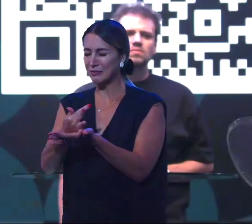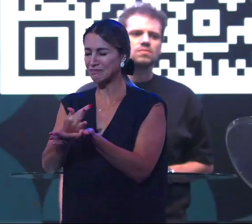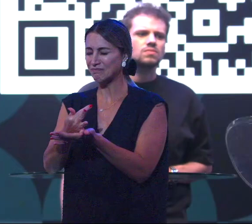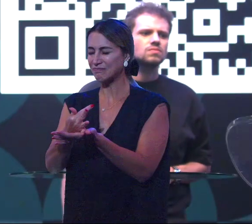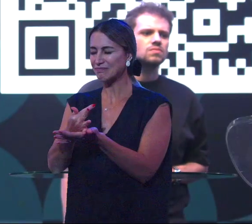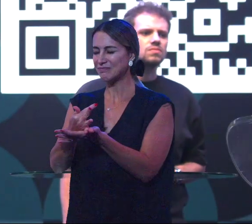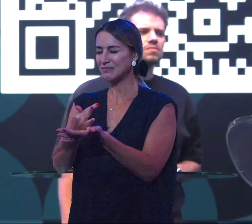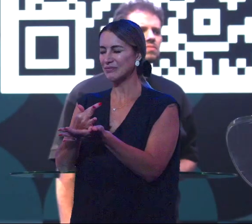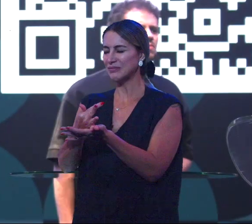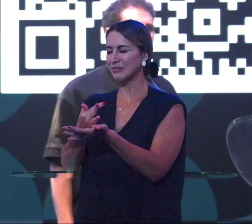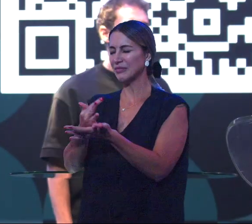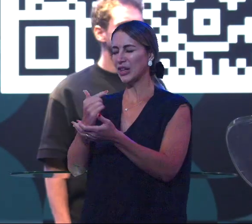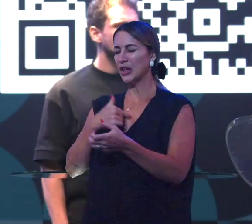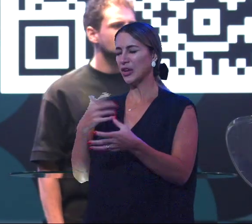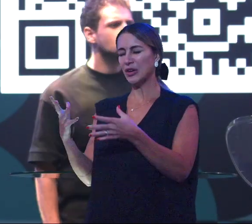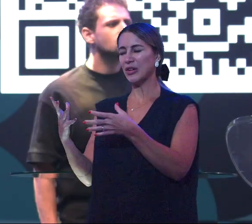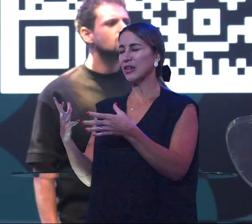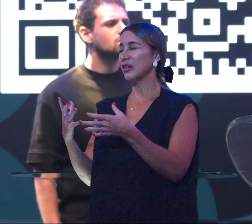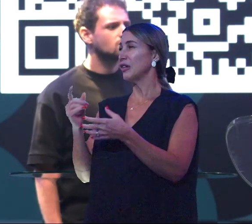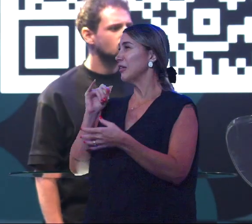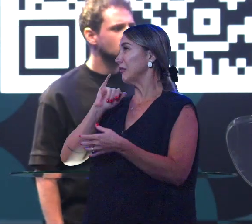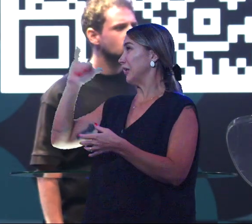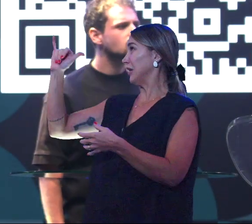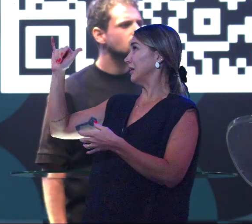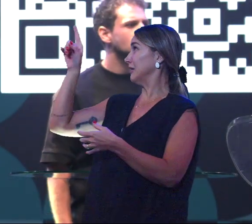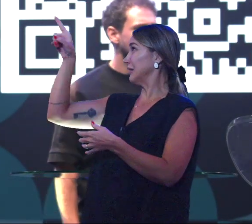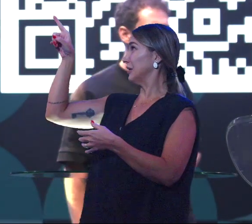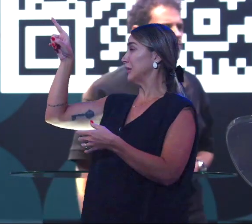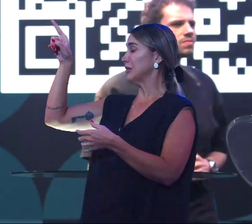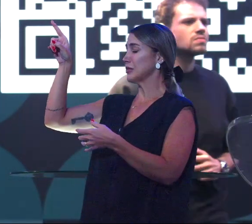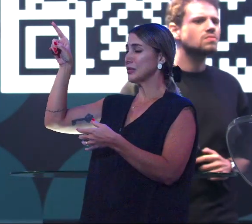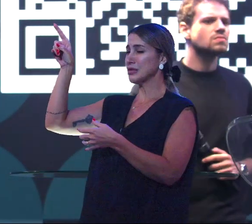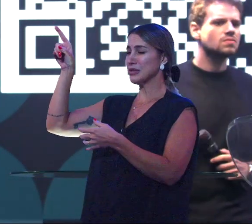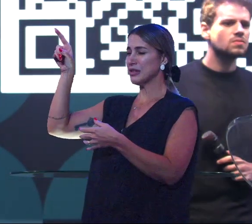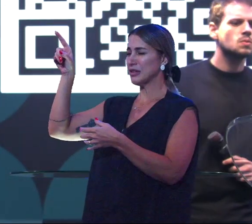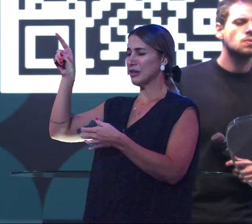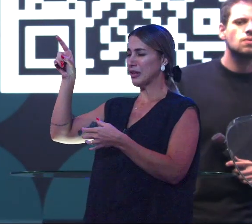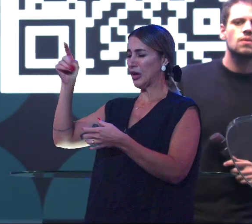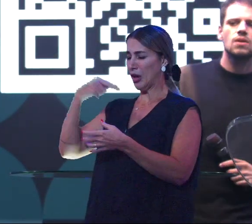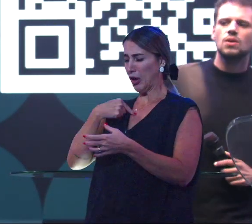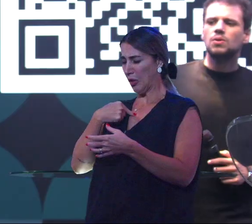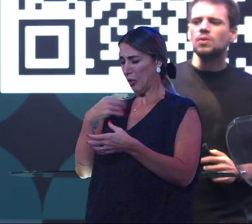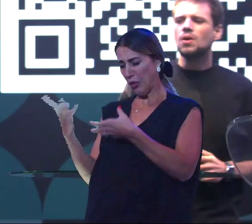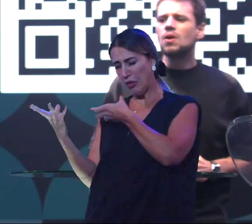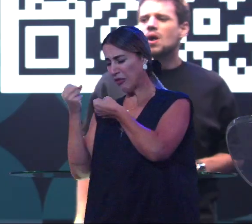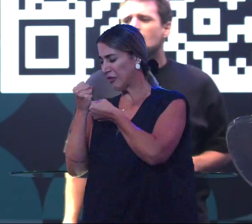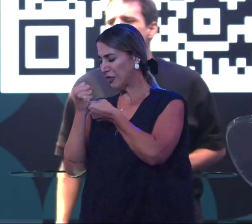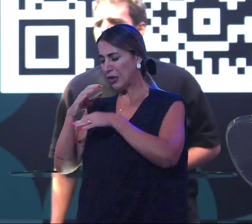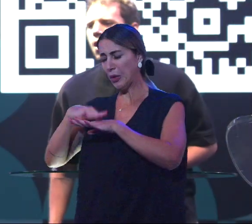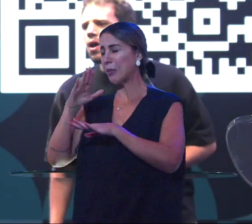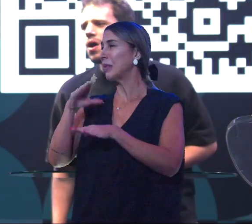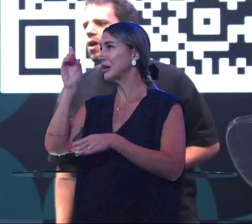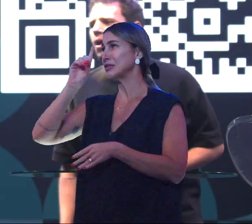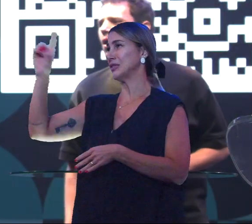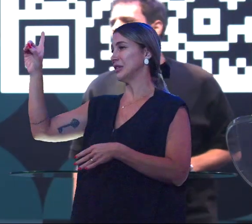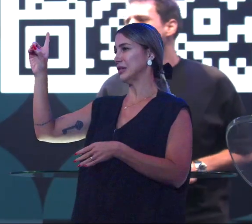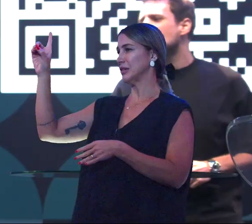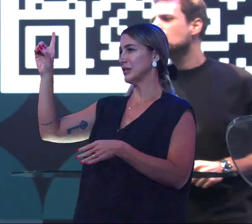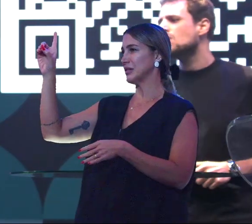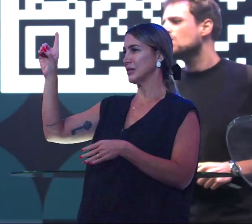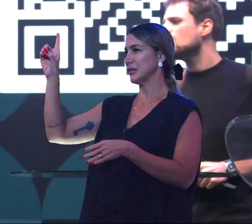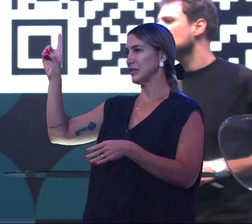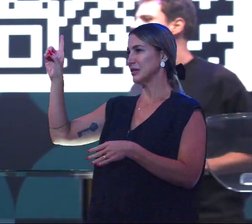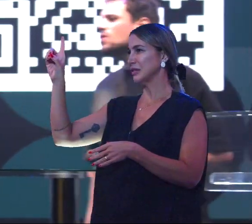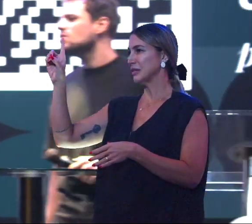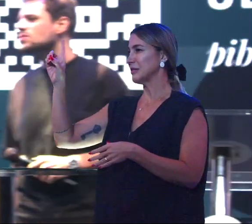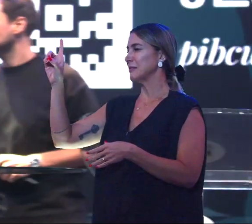do que nesse sonho. Por melhor que ele seja, e não entenda mal, Deus não quer simplesmente tirar o seu sonho. Ele é um pai ideal